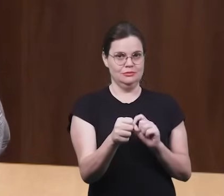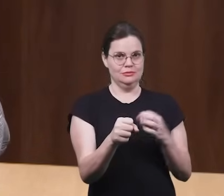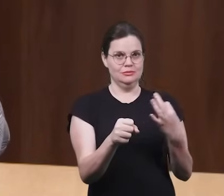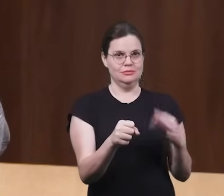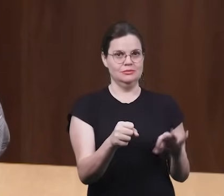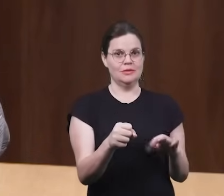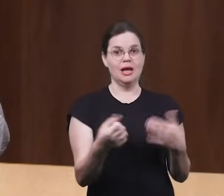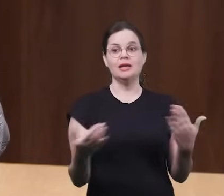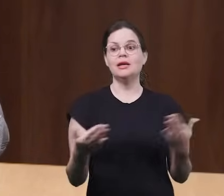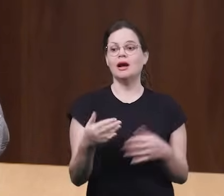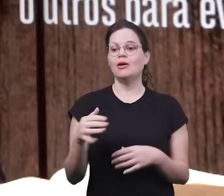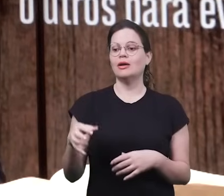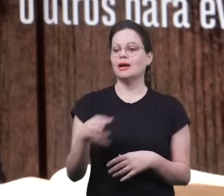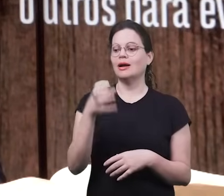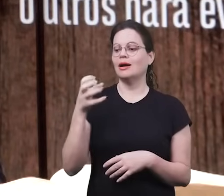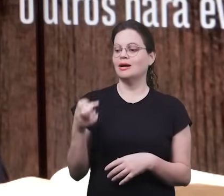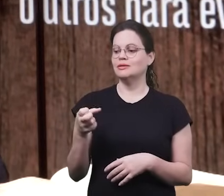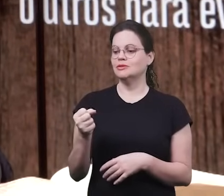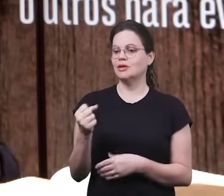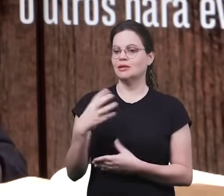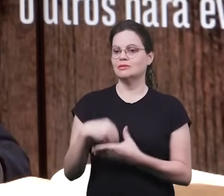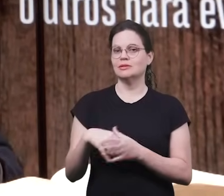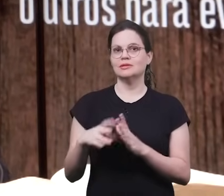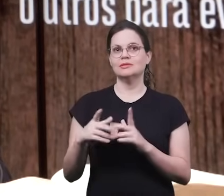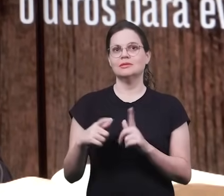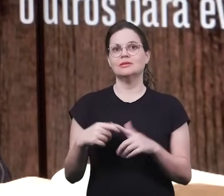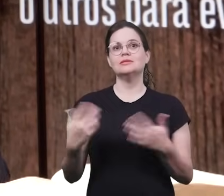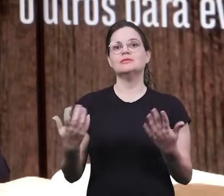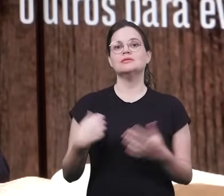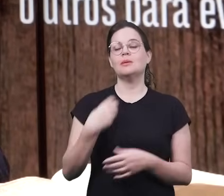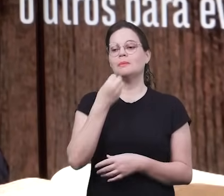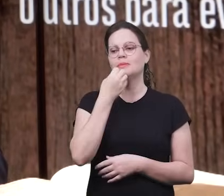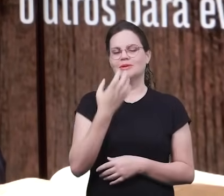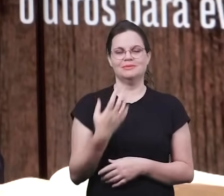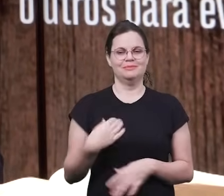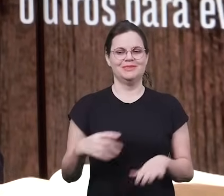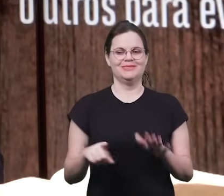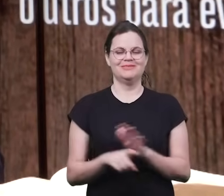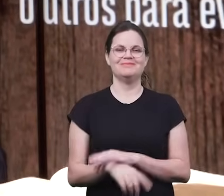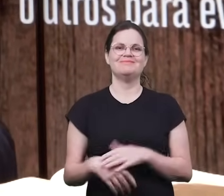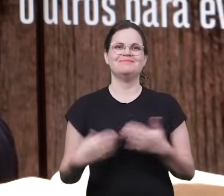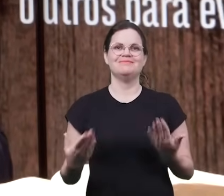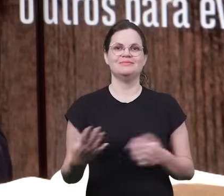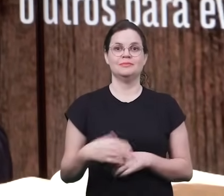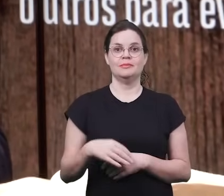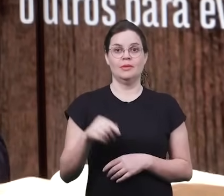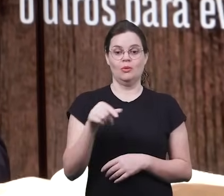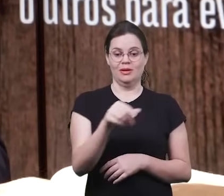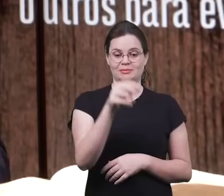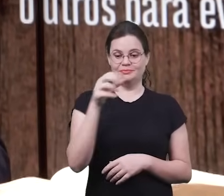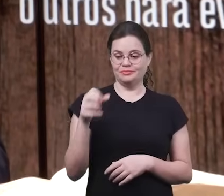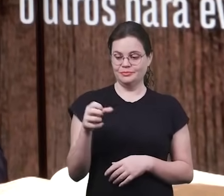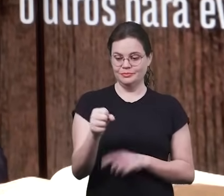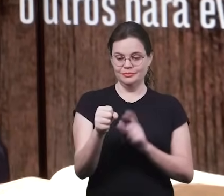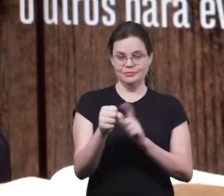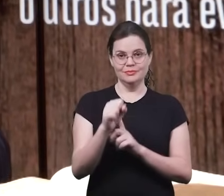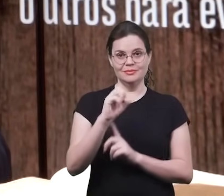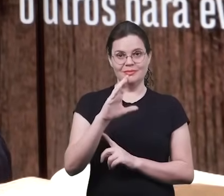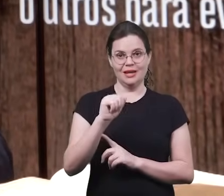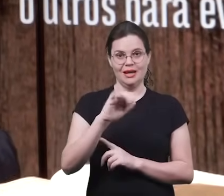o pastor de igreja agora. Boa pergunta, né? O cajado hoje, ele fala do governo. Mas